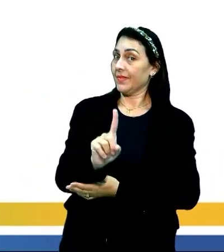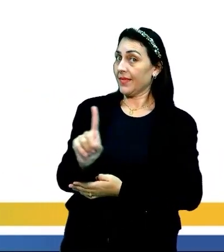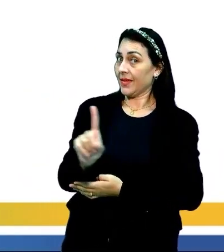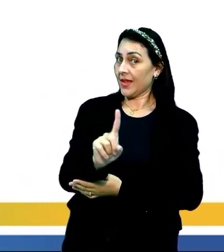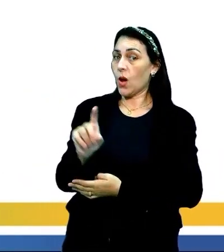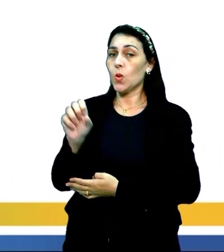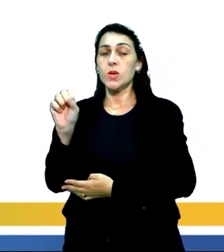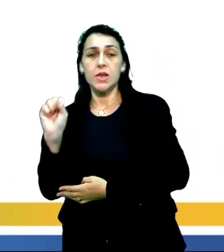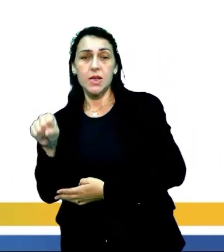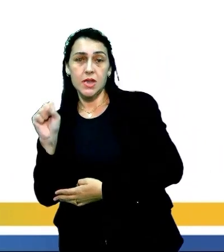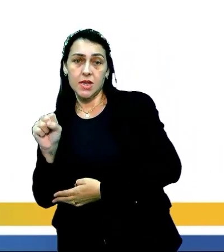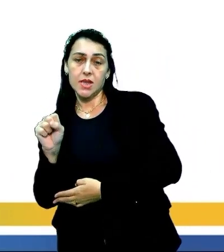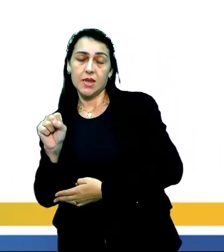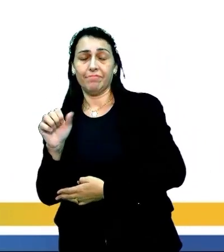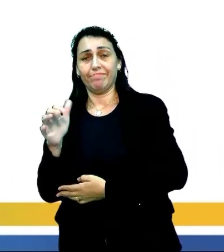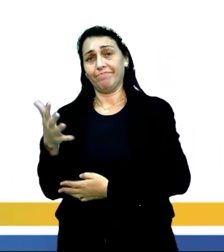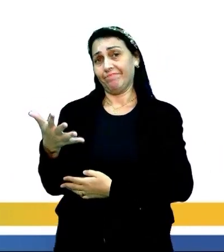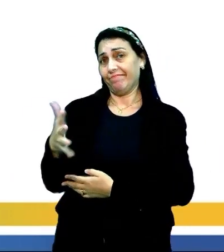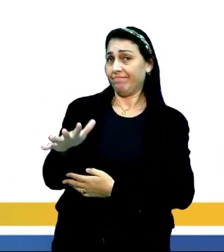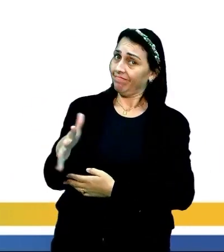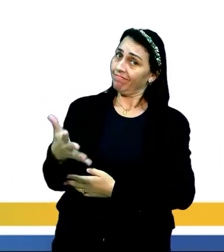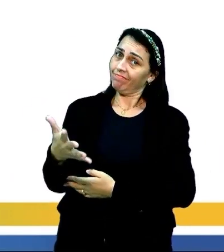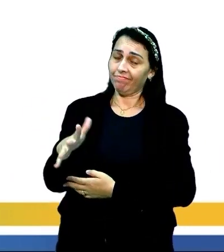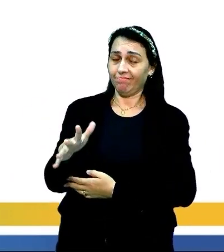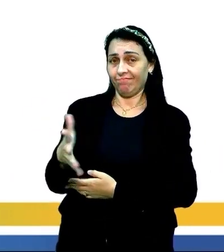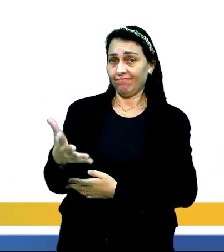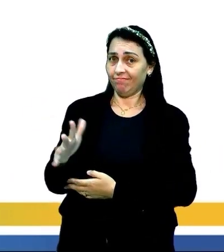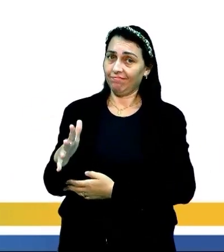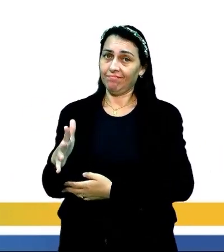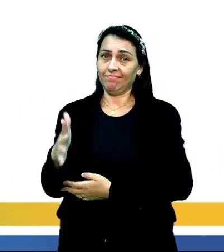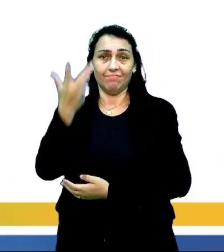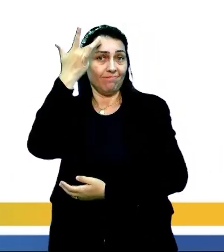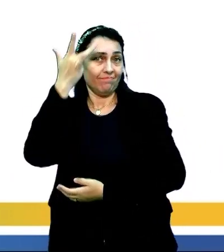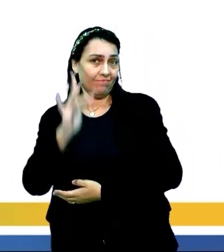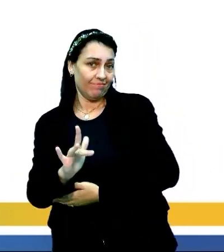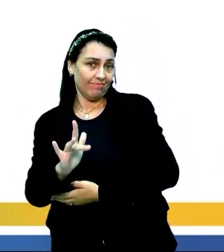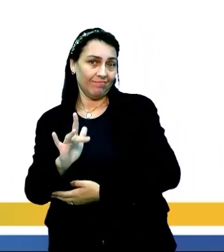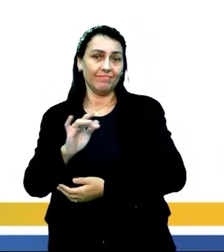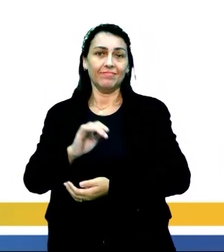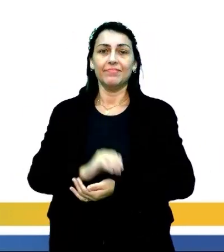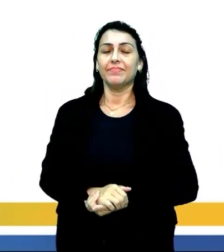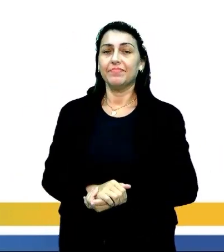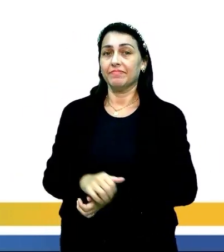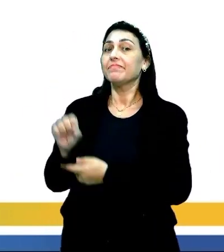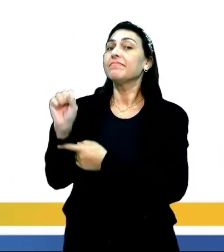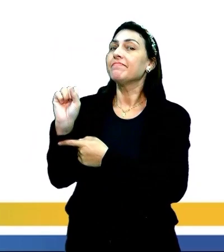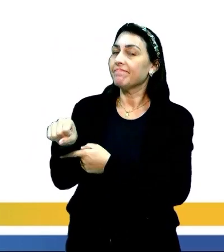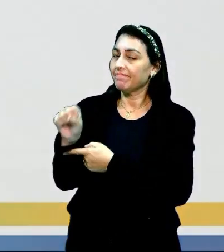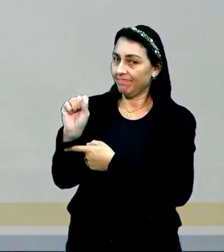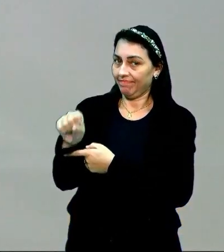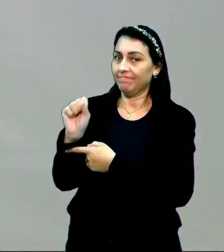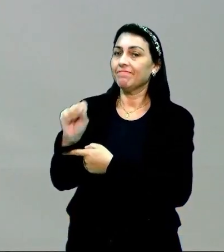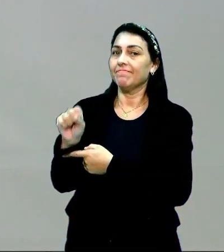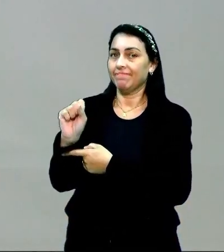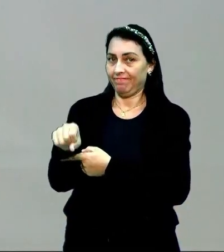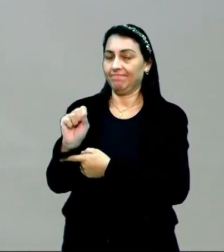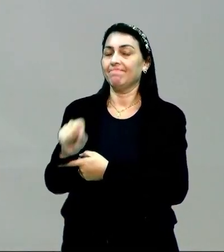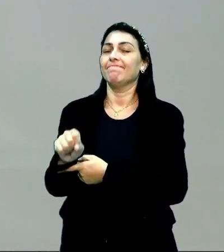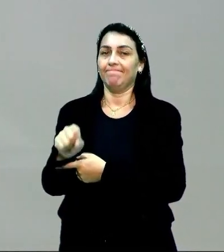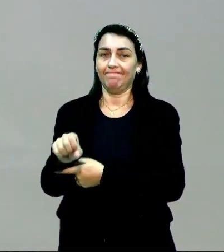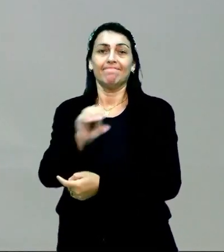Não, sim, com certeza, talvez. Sim, né, gente?